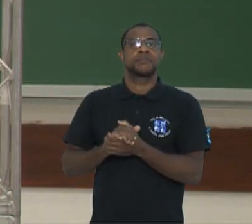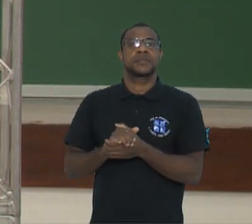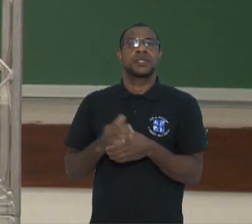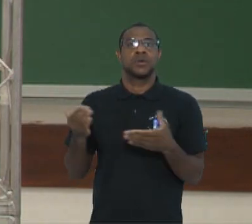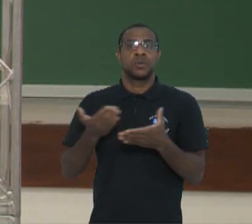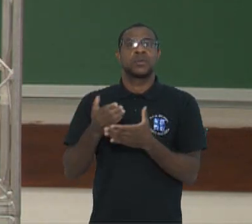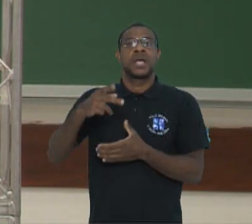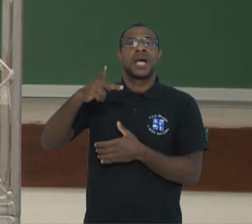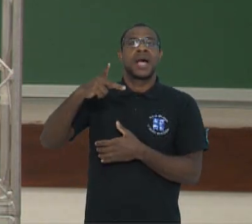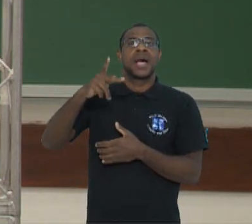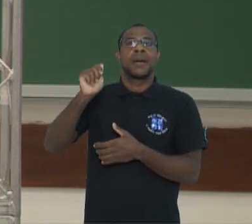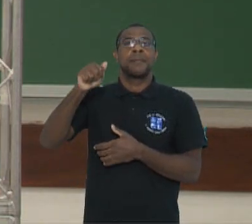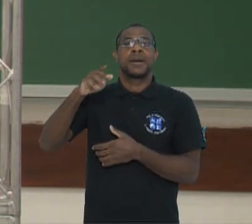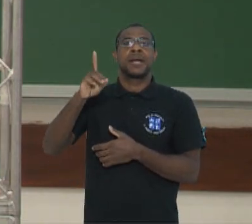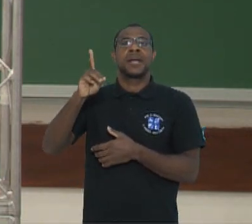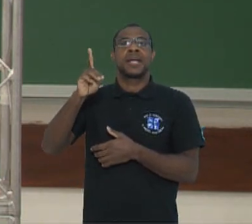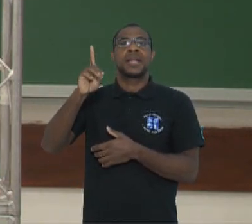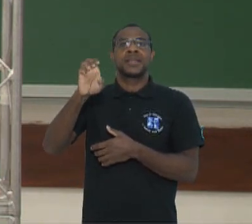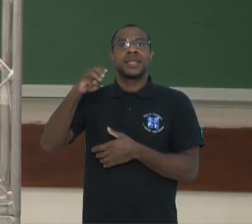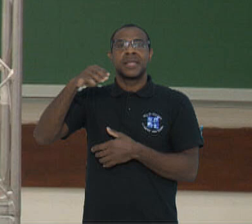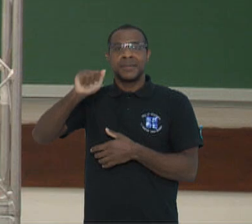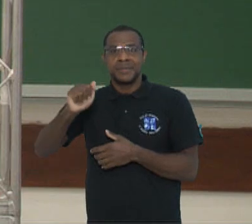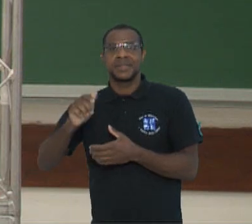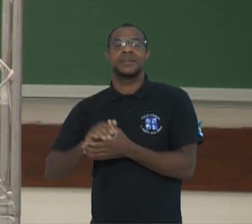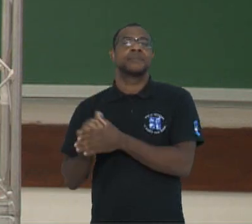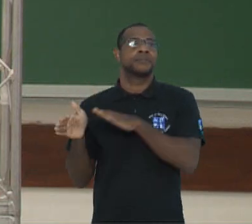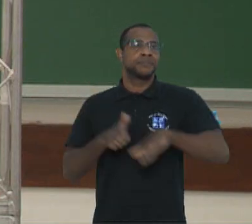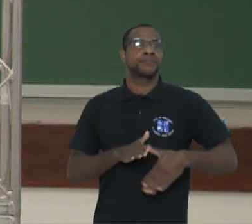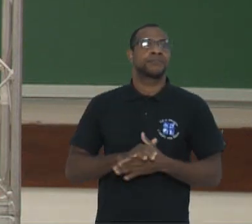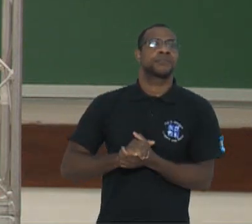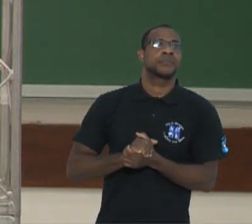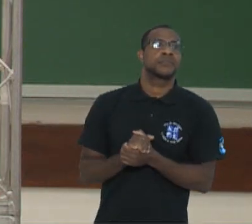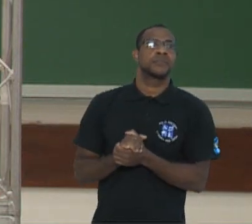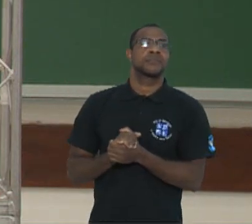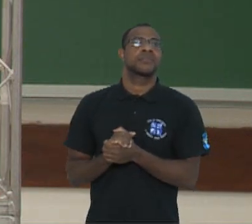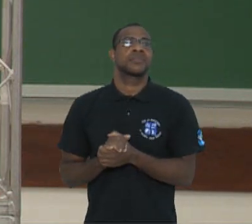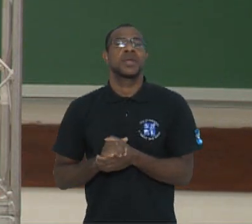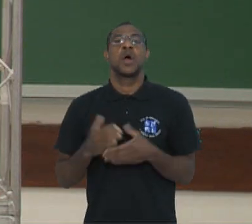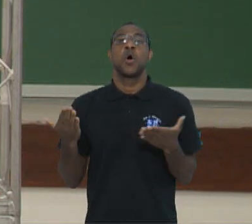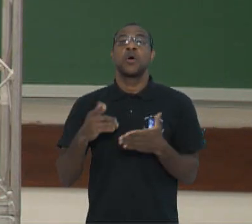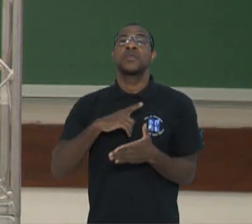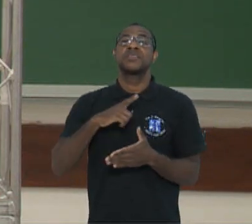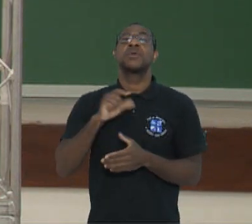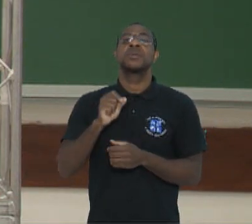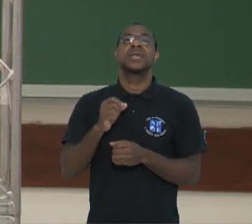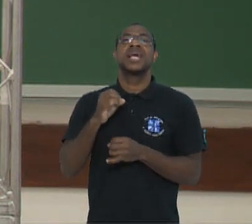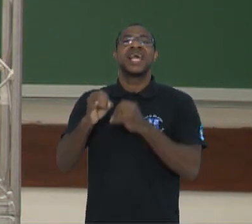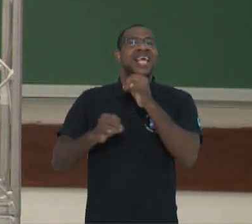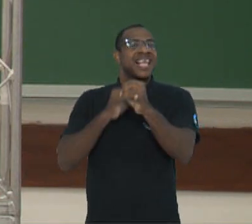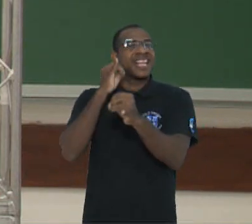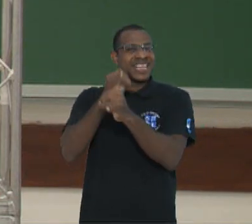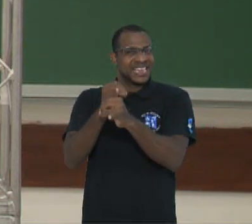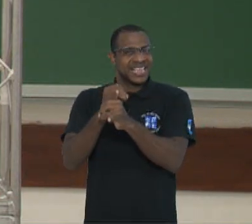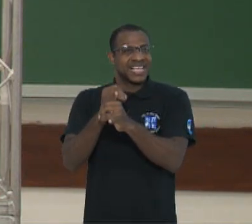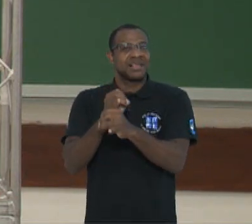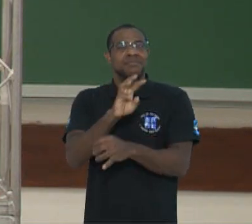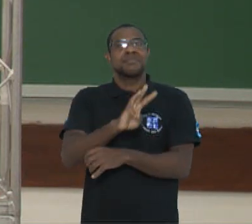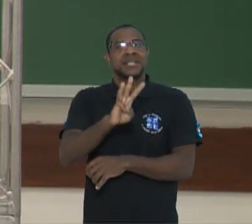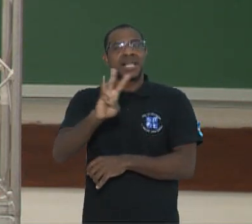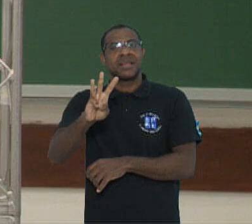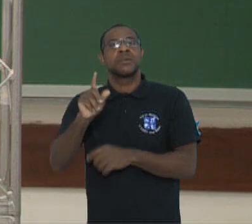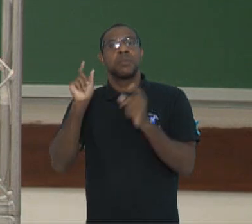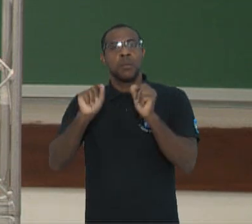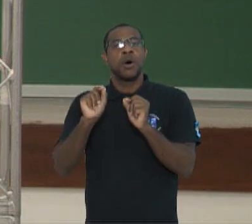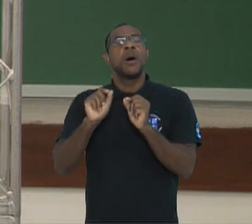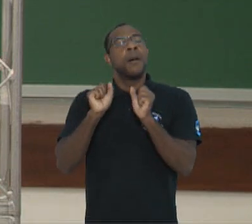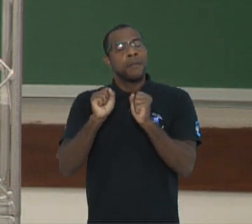comic strips também, uma tirinha, ela é sempre comum. Existe hoje sites que vocês podem simplesmente receber diariamente.